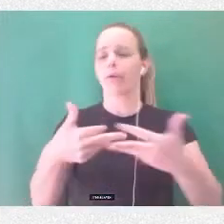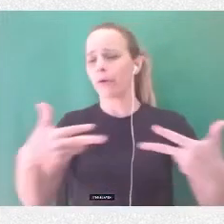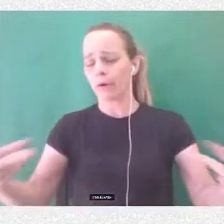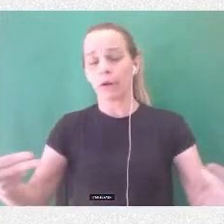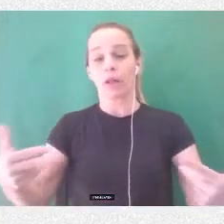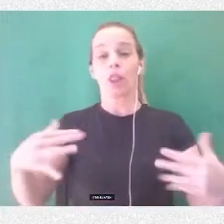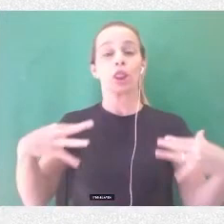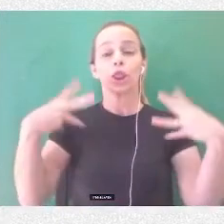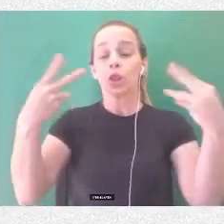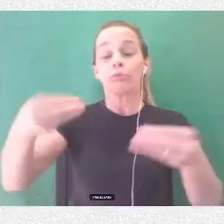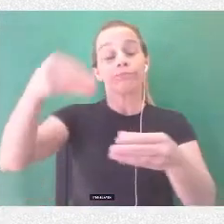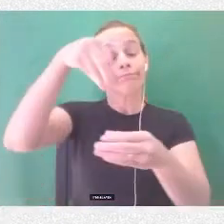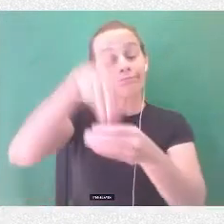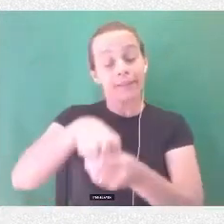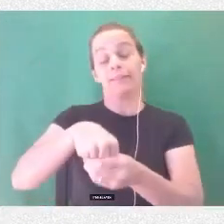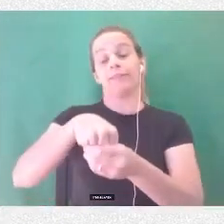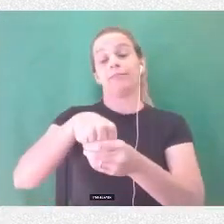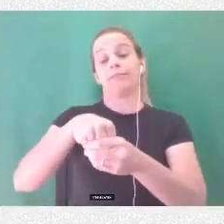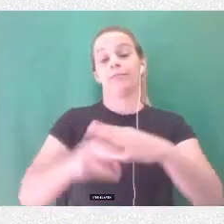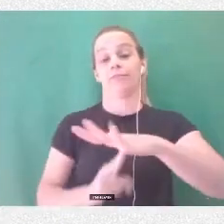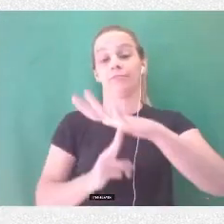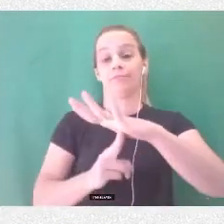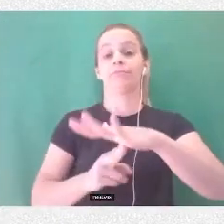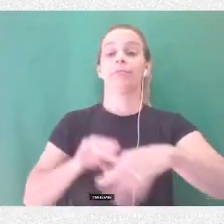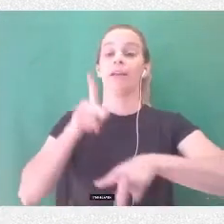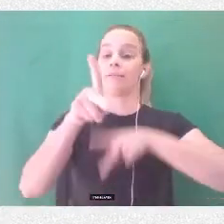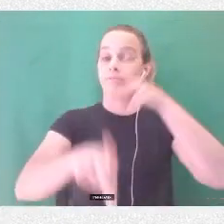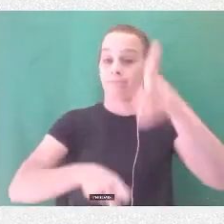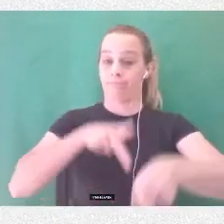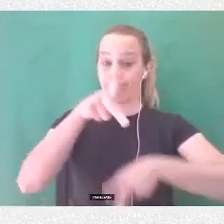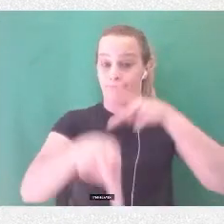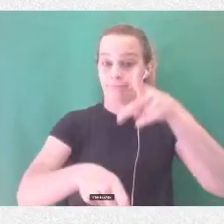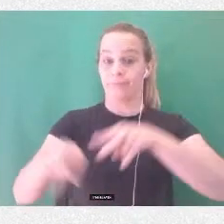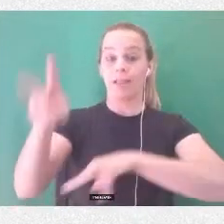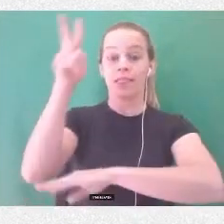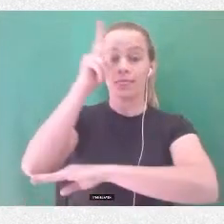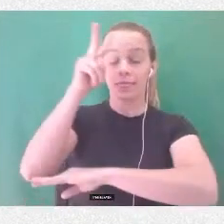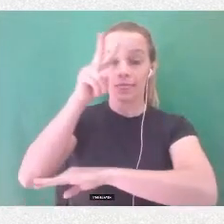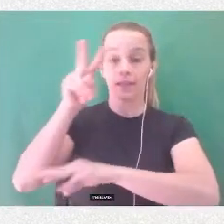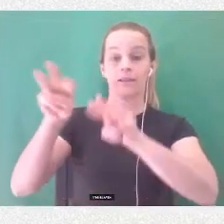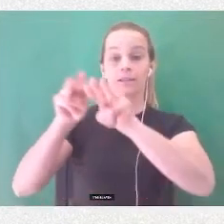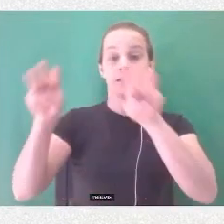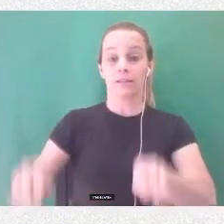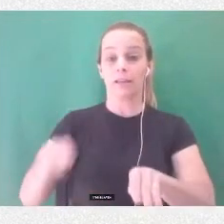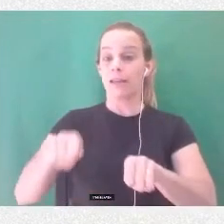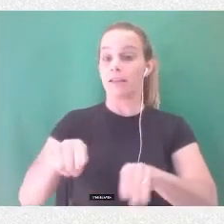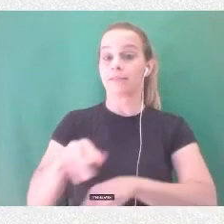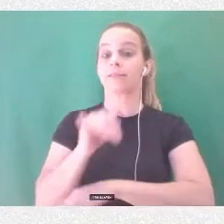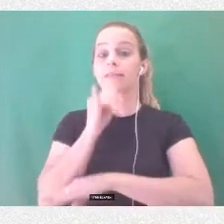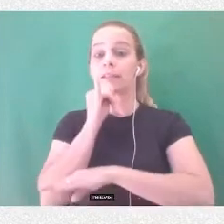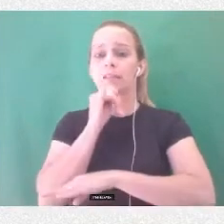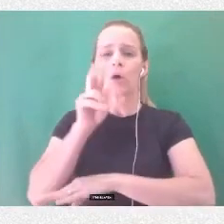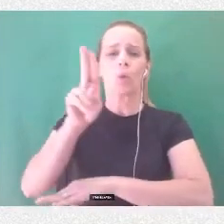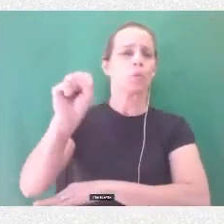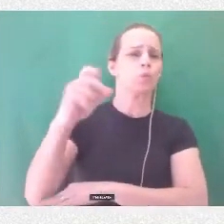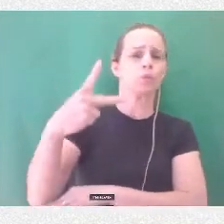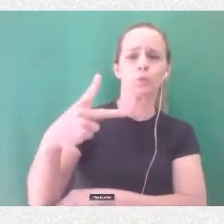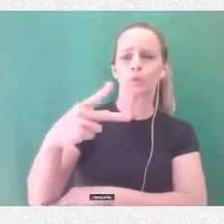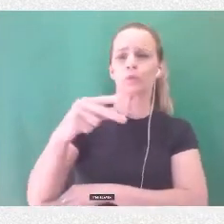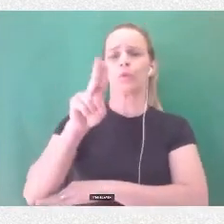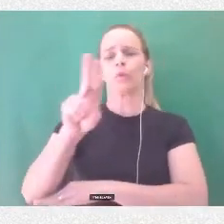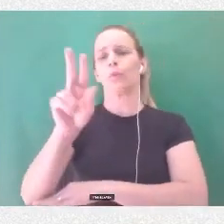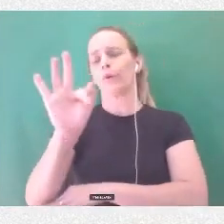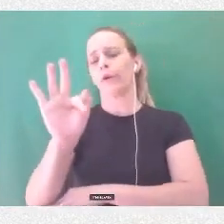das universidades públicas. Quero relembrar ainda que a nossa Universidade Federal do Paraná, a exemplo da USP, da